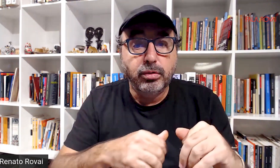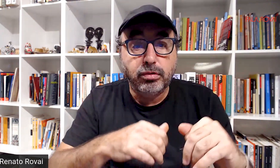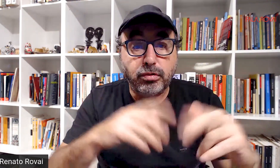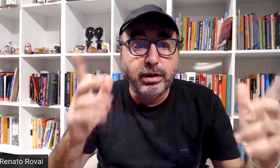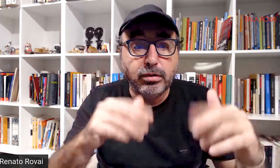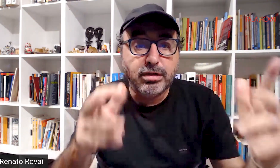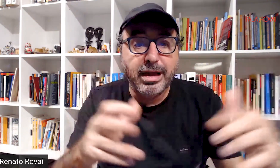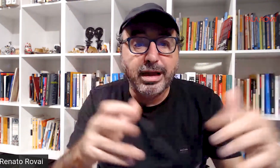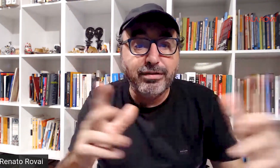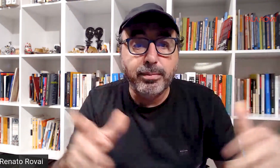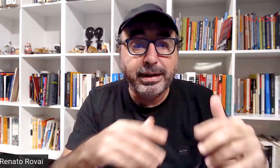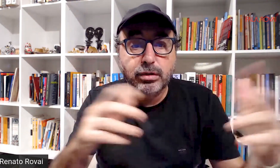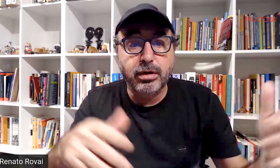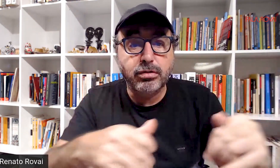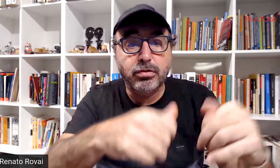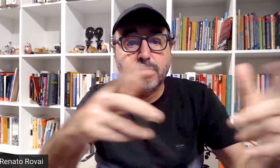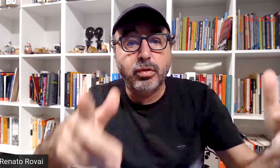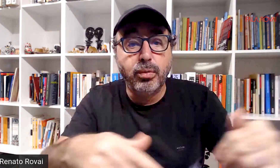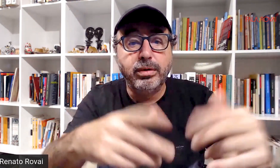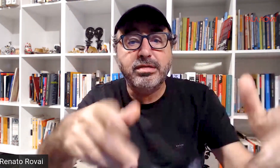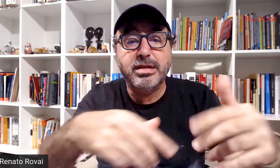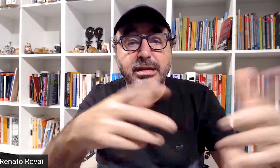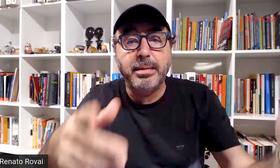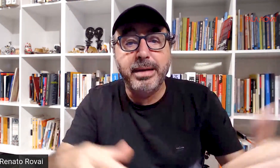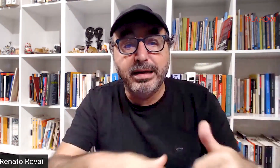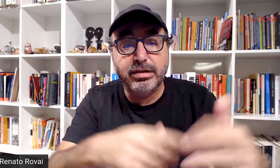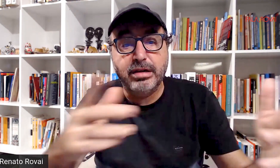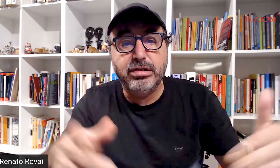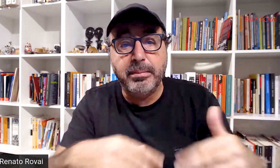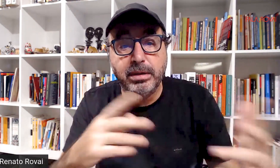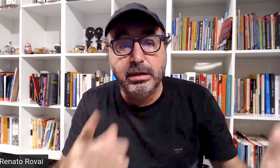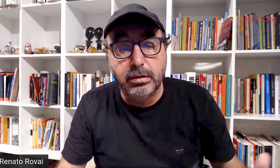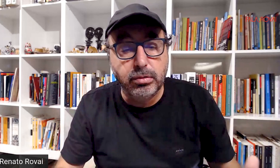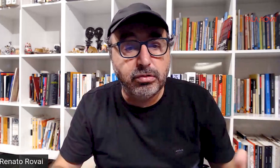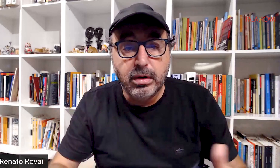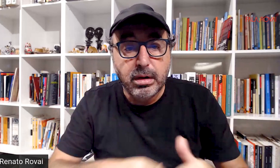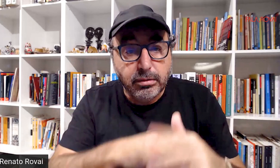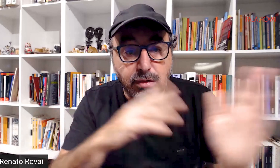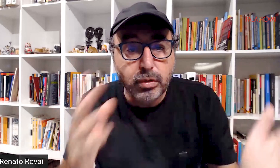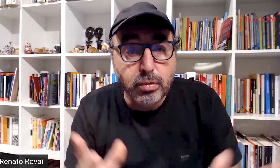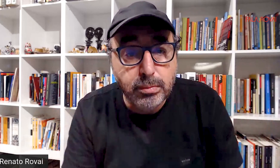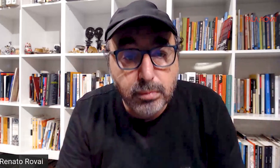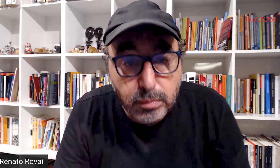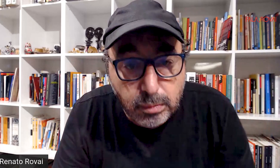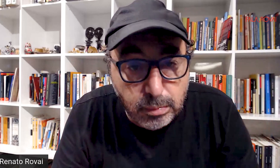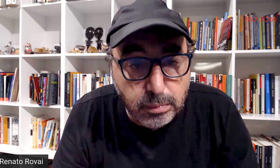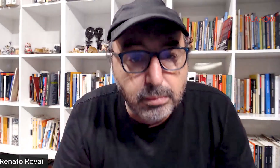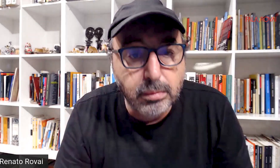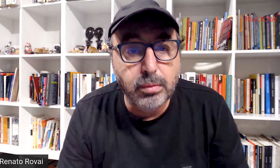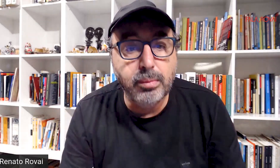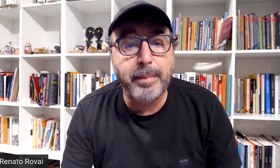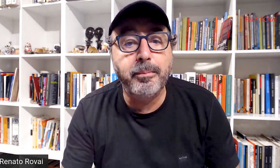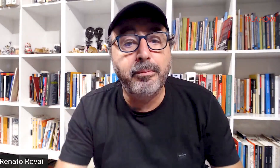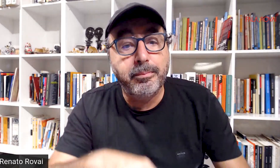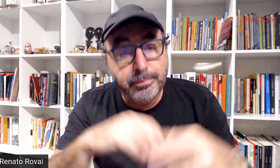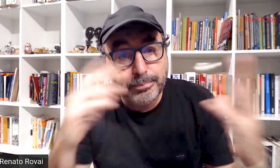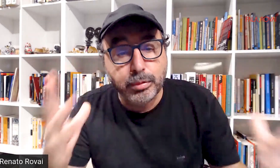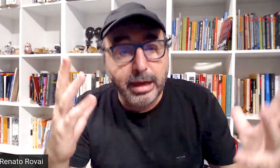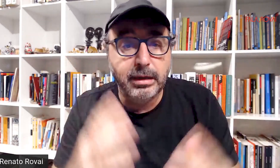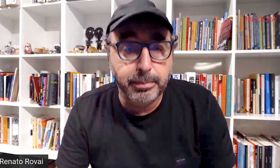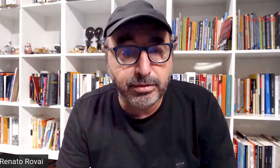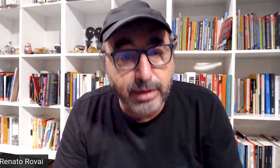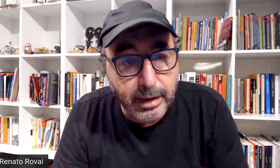um absurdo os filhos levam para idosos com receita médica de amigos tirou um uma